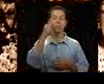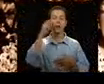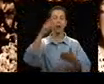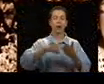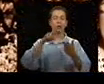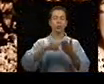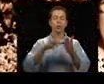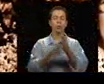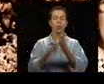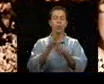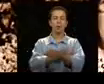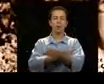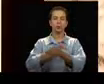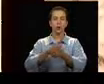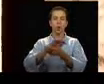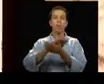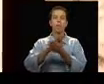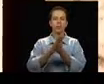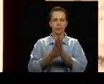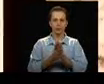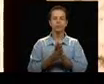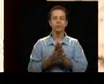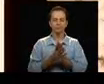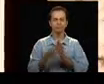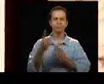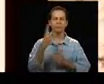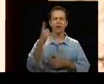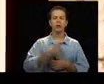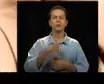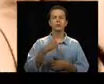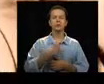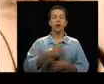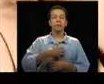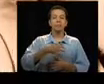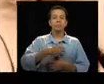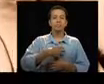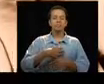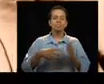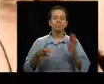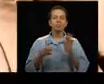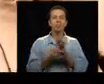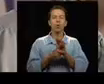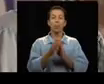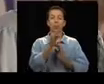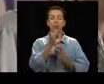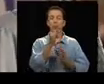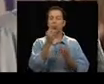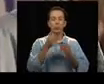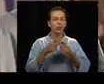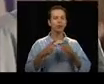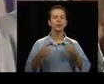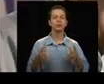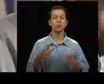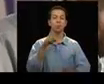Ela foi a primeira leitora da pedagogia do oprimido, né? Ou seja, ela tinha uma sensibilidade,